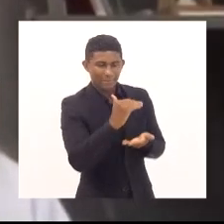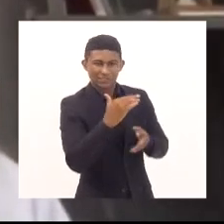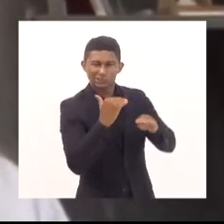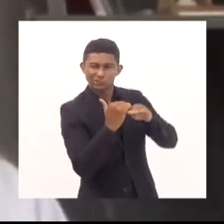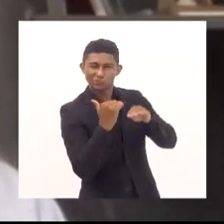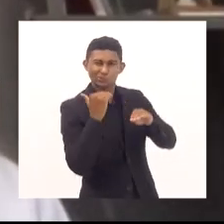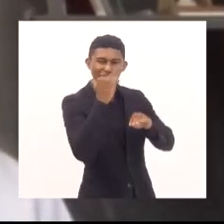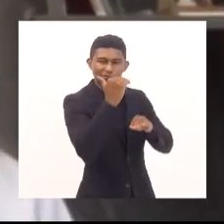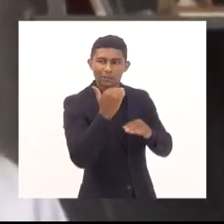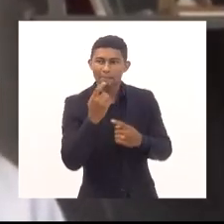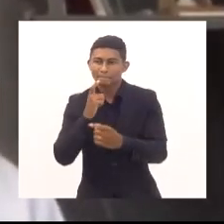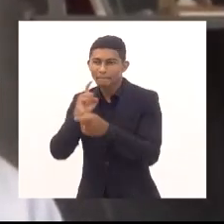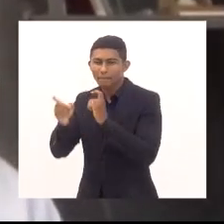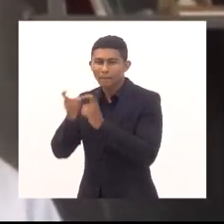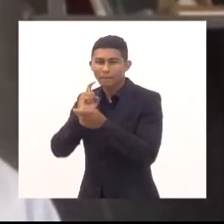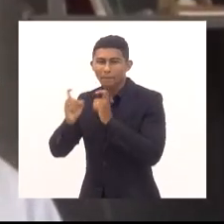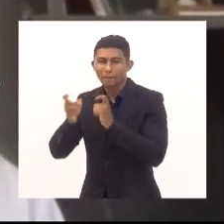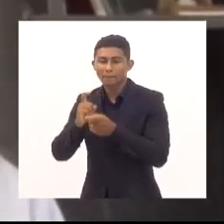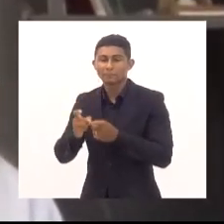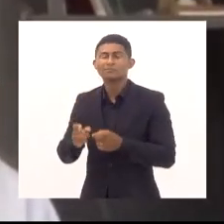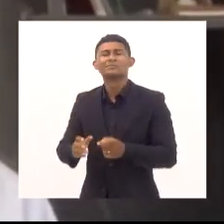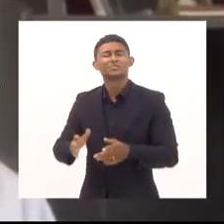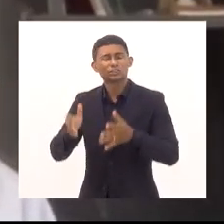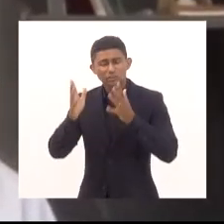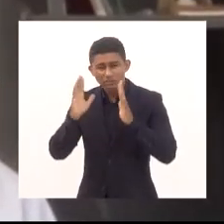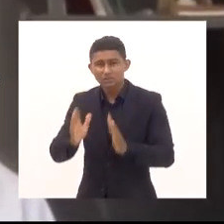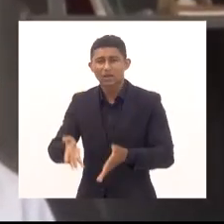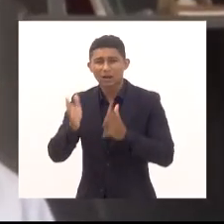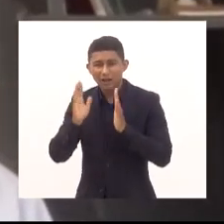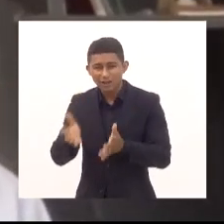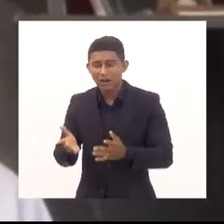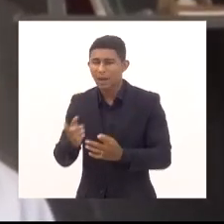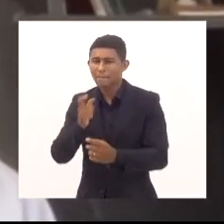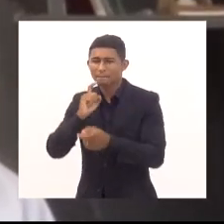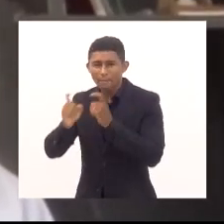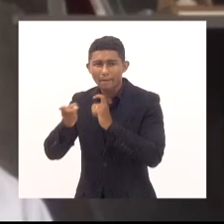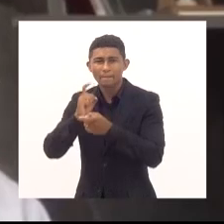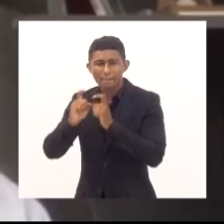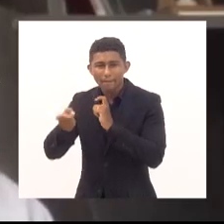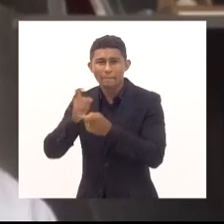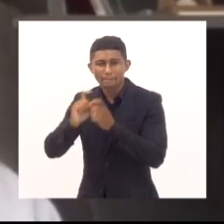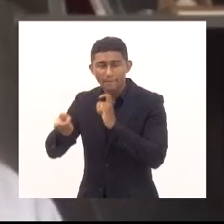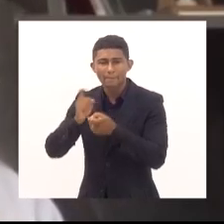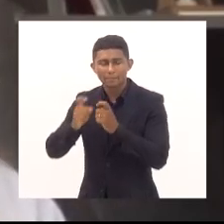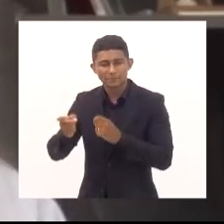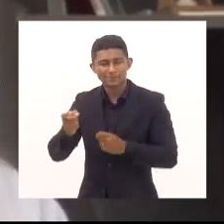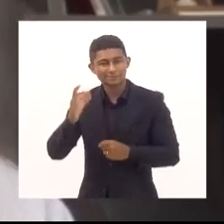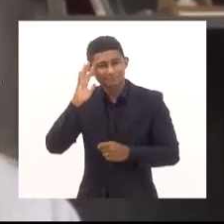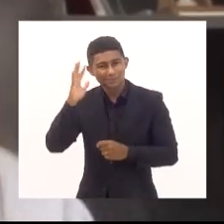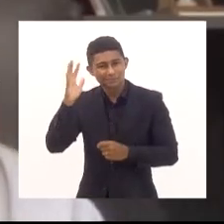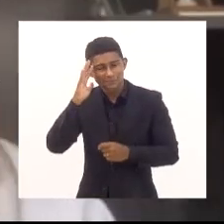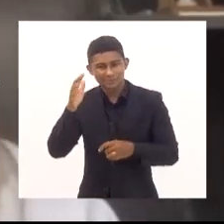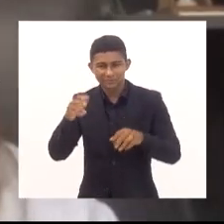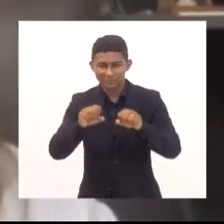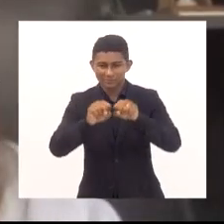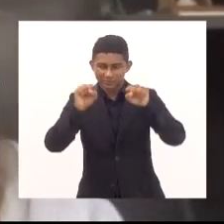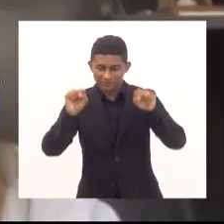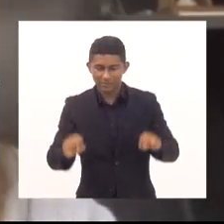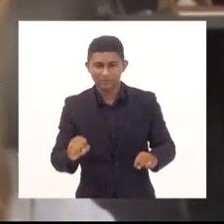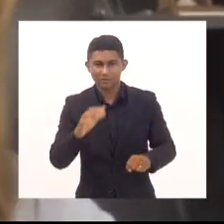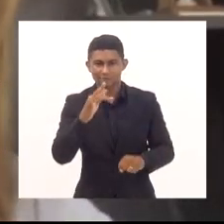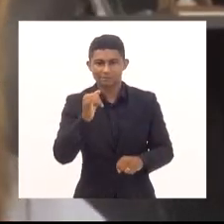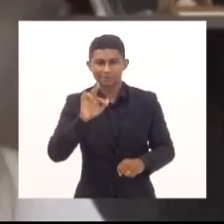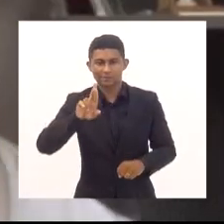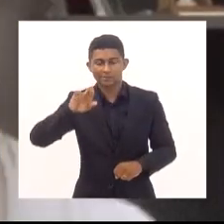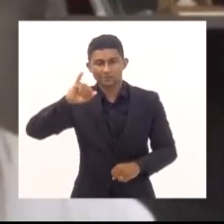uma demanda, né, que vinha sendo debatida a nível do sistema Firjan, inclusive,